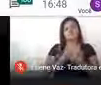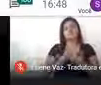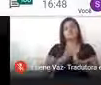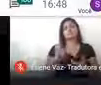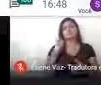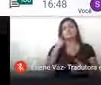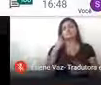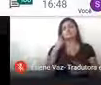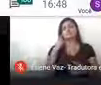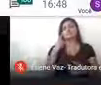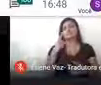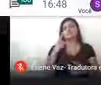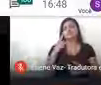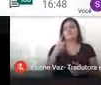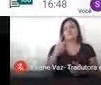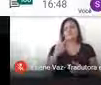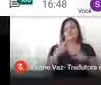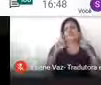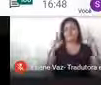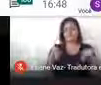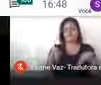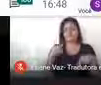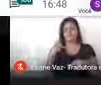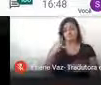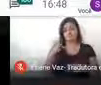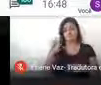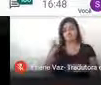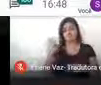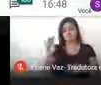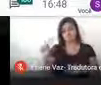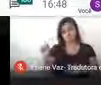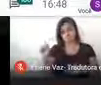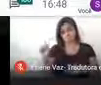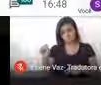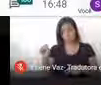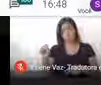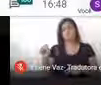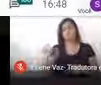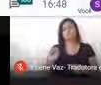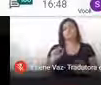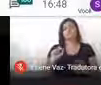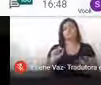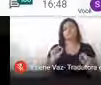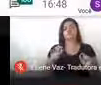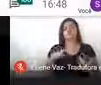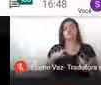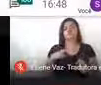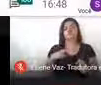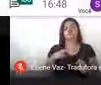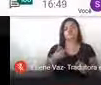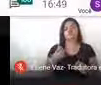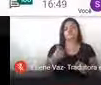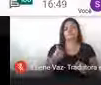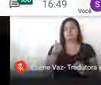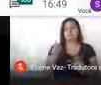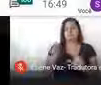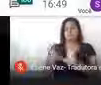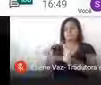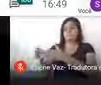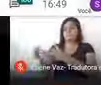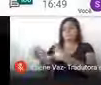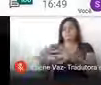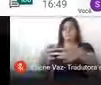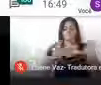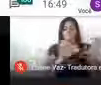de inquérito. Ainda estamos tentando ampliar essa rede de pontos para envolver também as comunidades ribeirinhas,